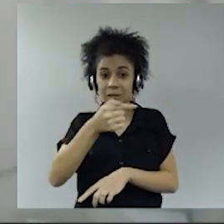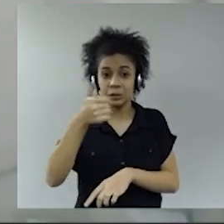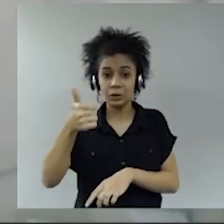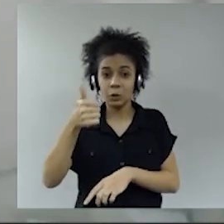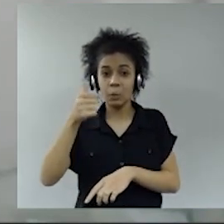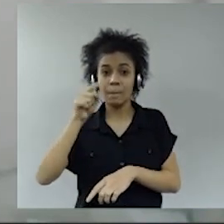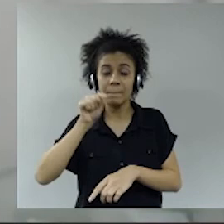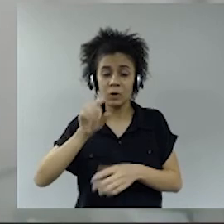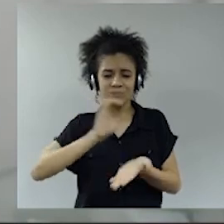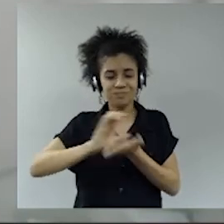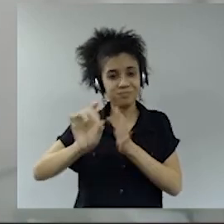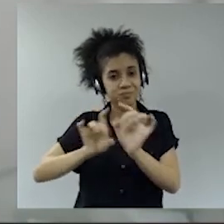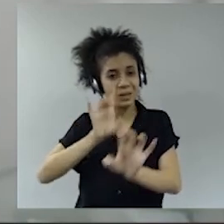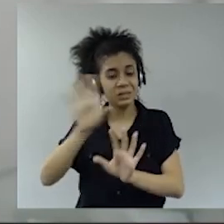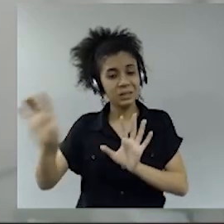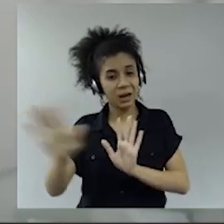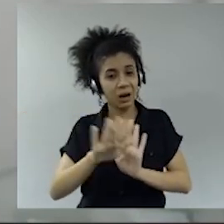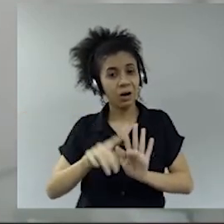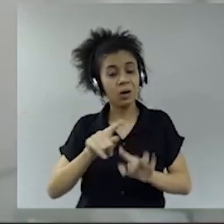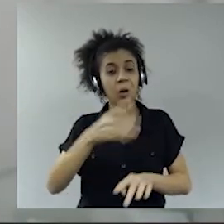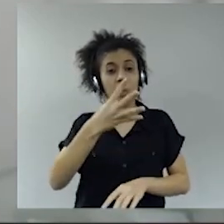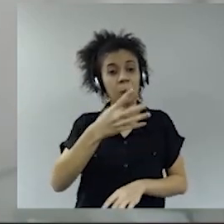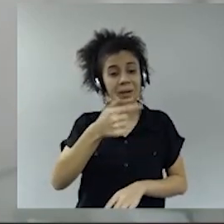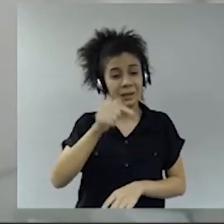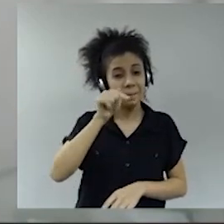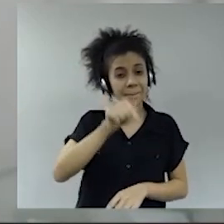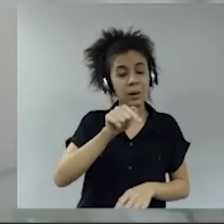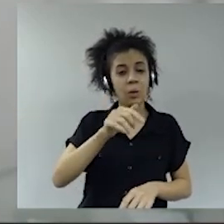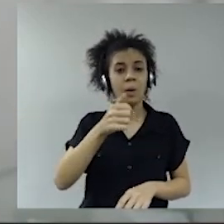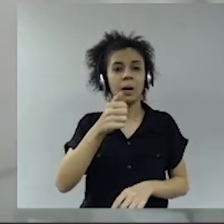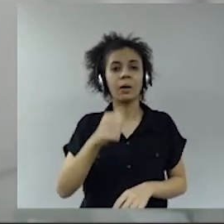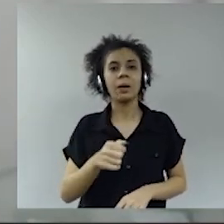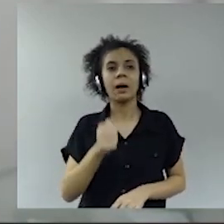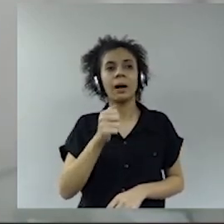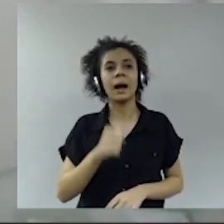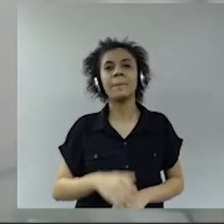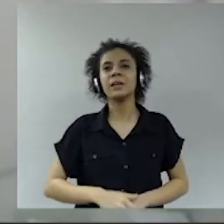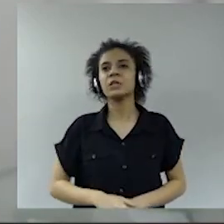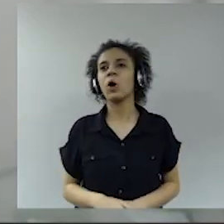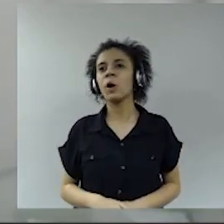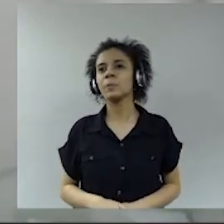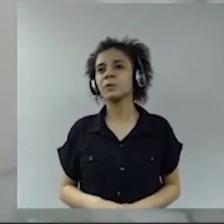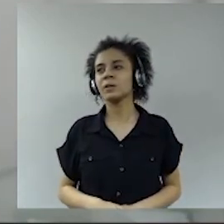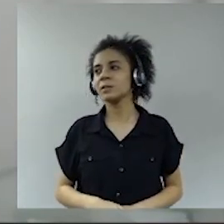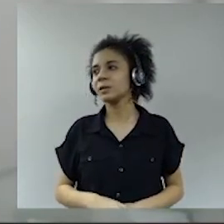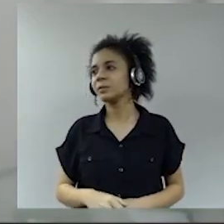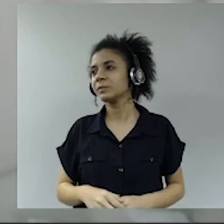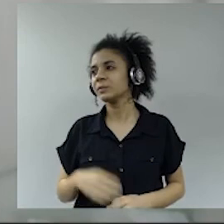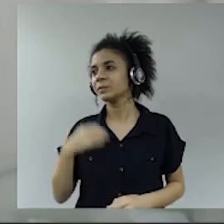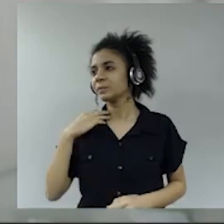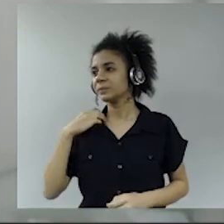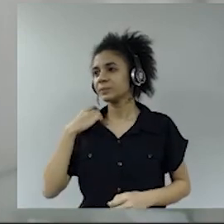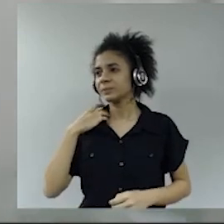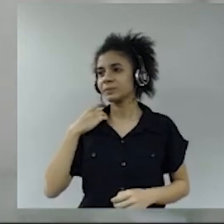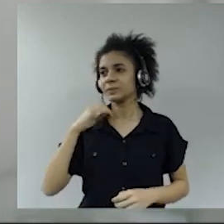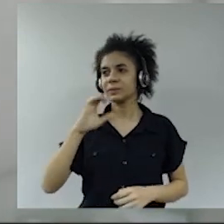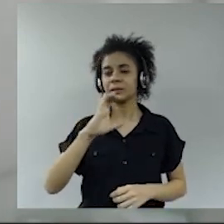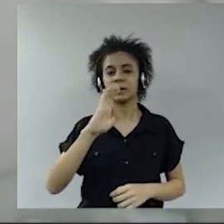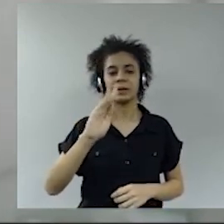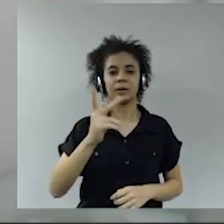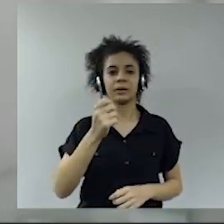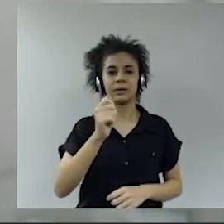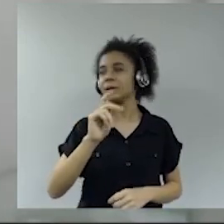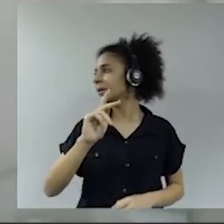recursos especiais e 47 mil habeas corpus. Desculpe, 71 mil de